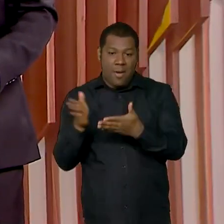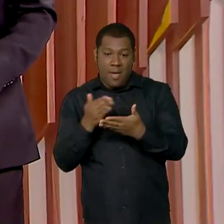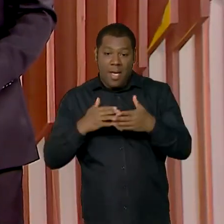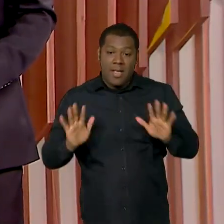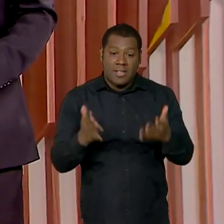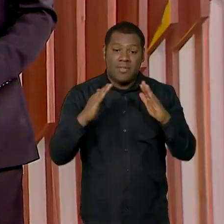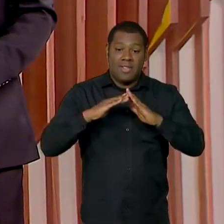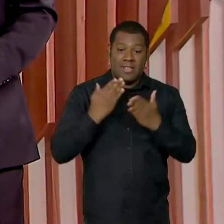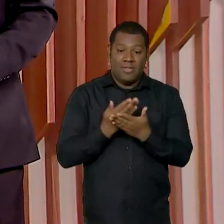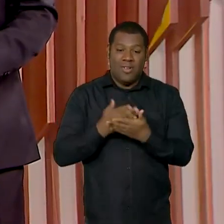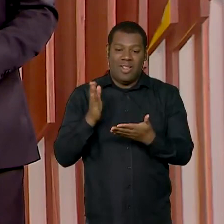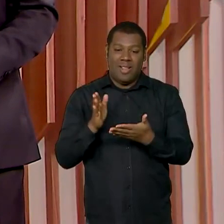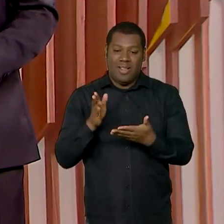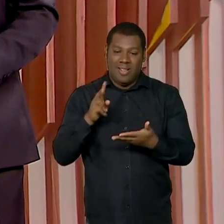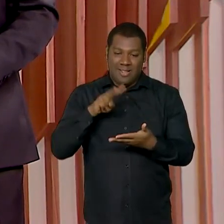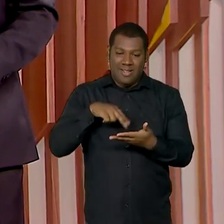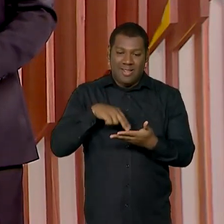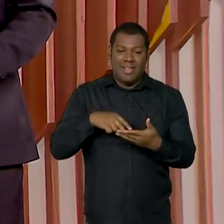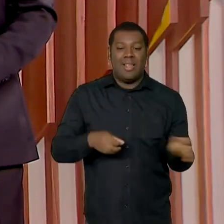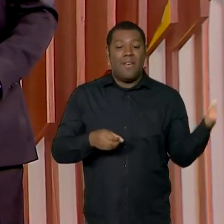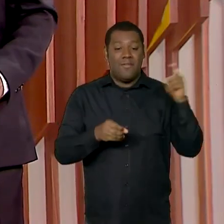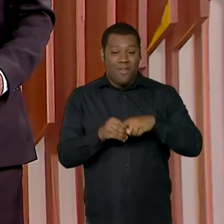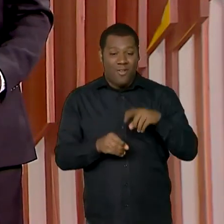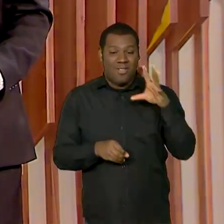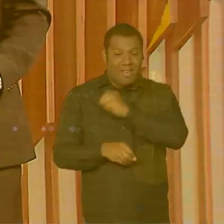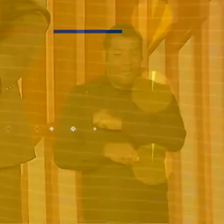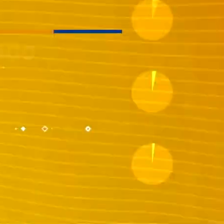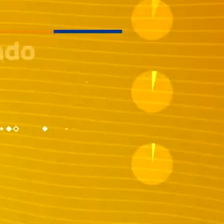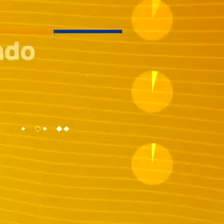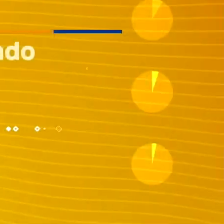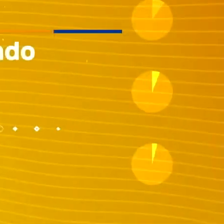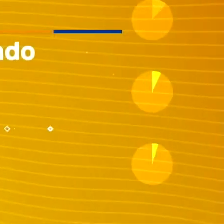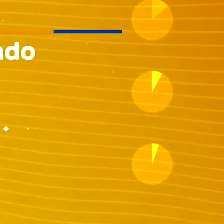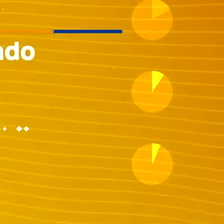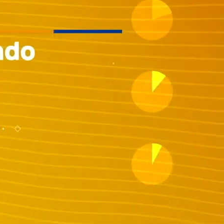nas escolas. A gente volta em instantes, não saia daí.